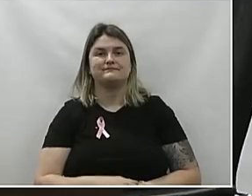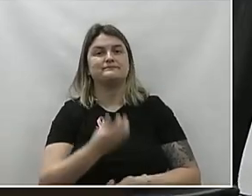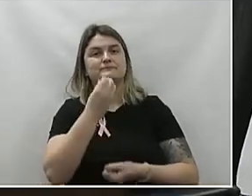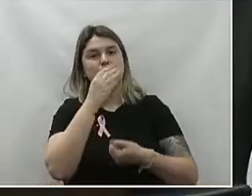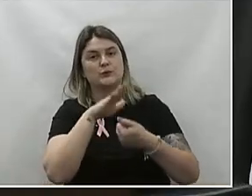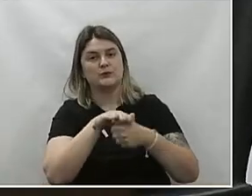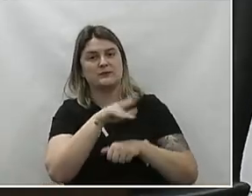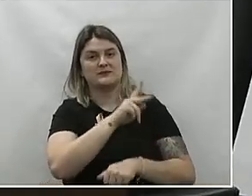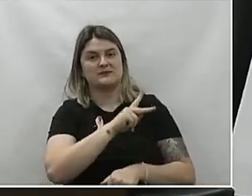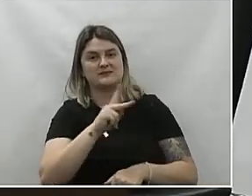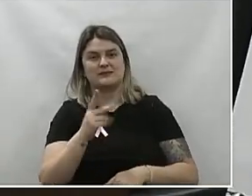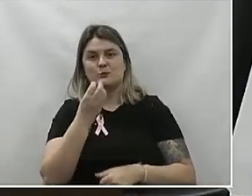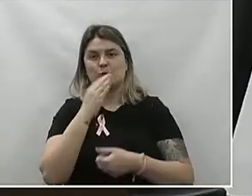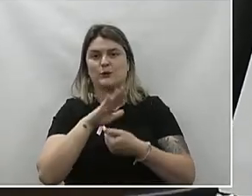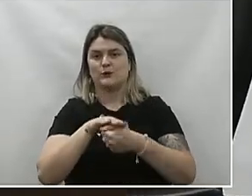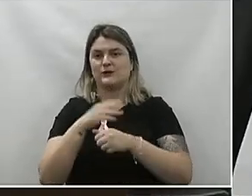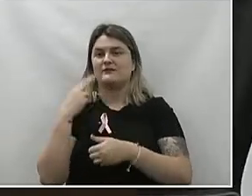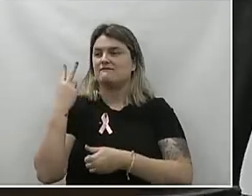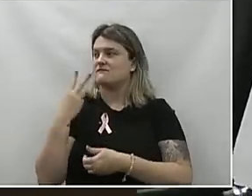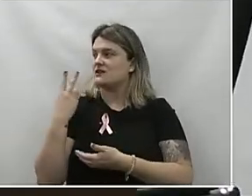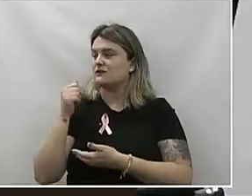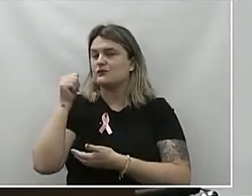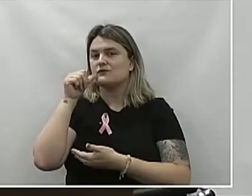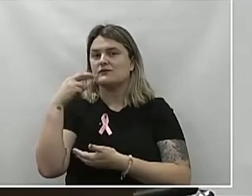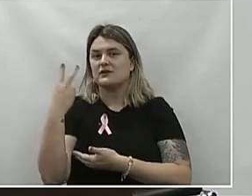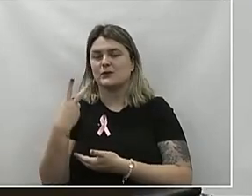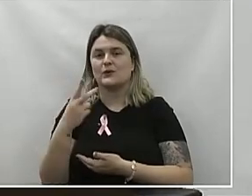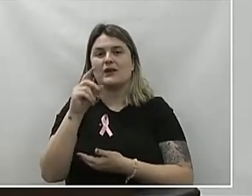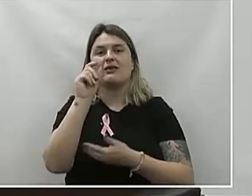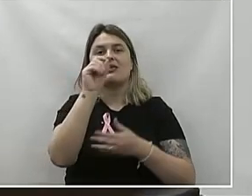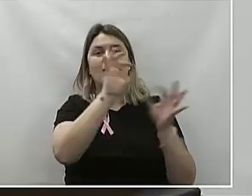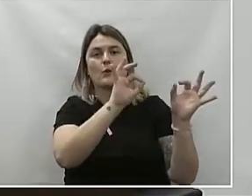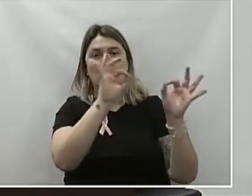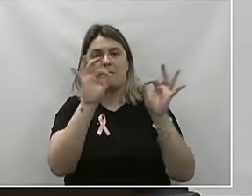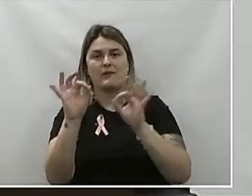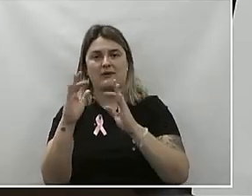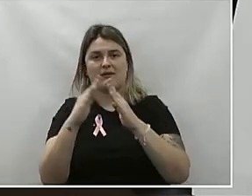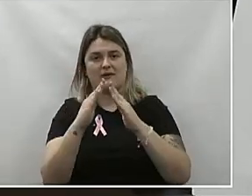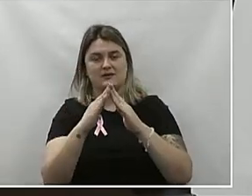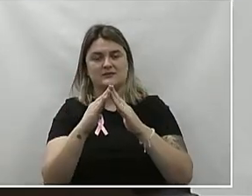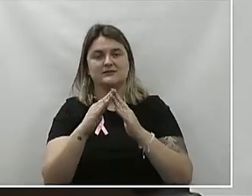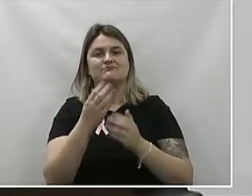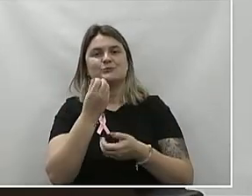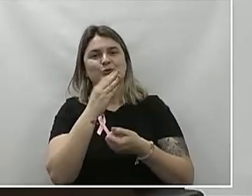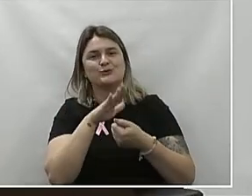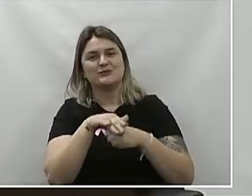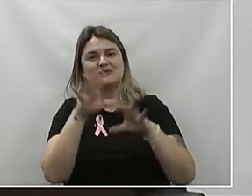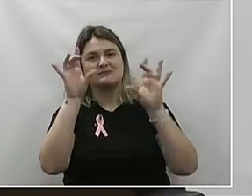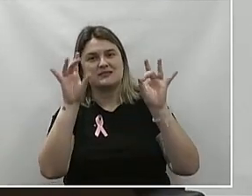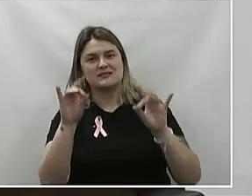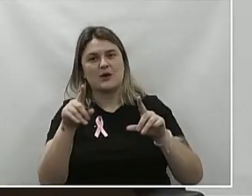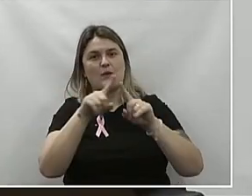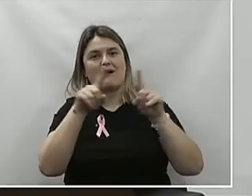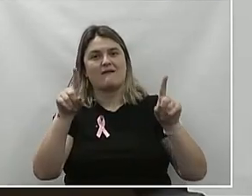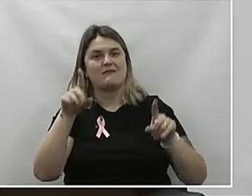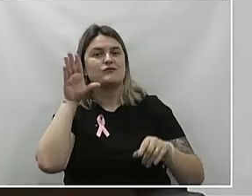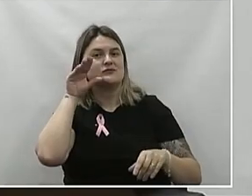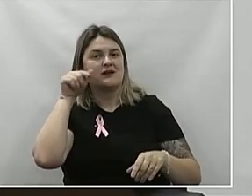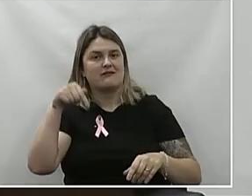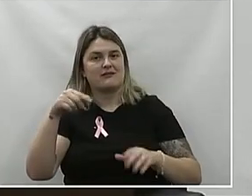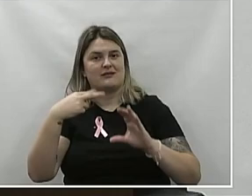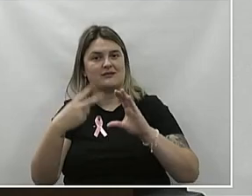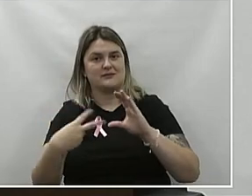Boa noite Presidente Boa noite vereadores vereadoras público presente que nos acompanha de casa e também boa noite especial aos funcionários dessa casa de